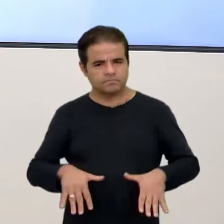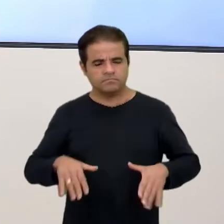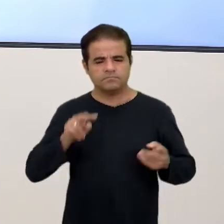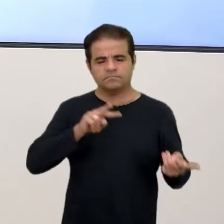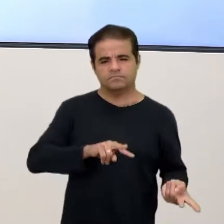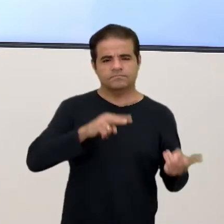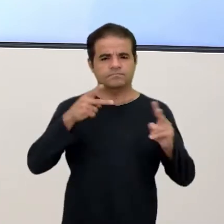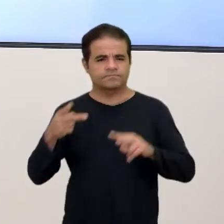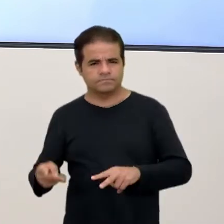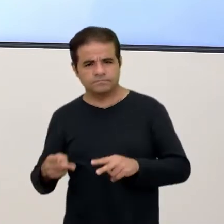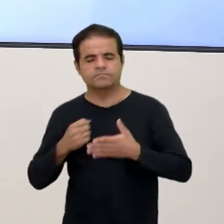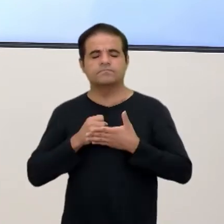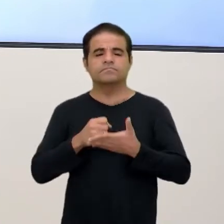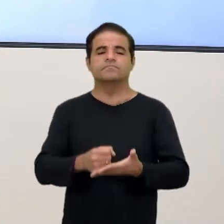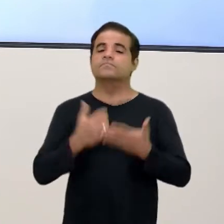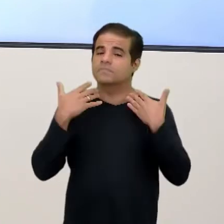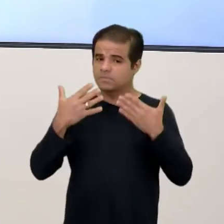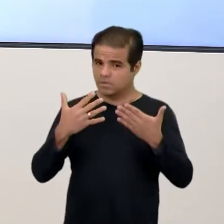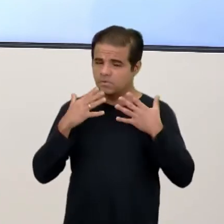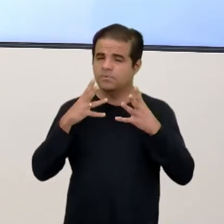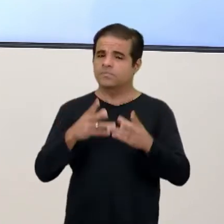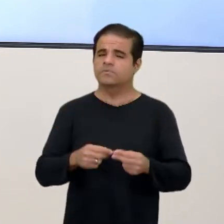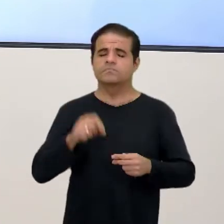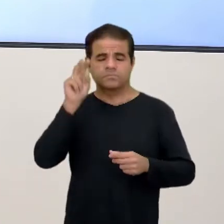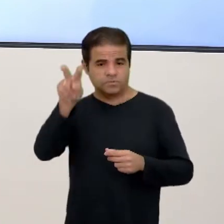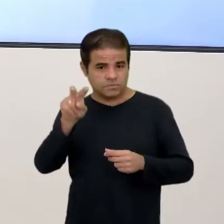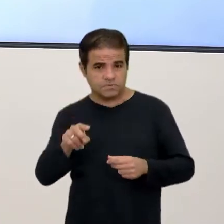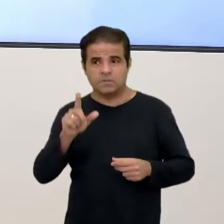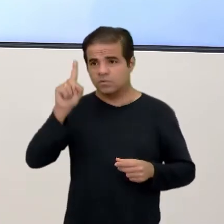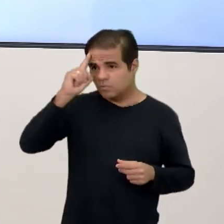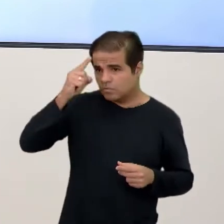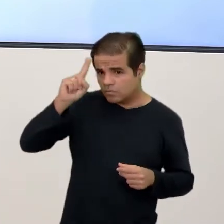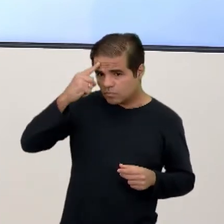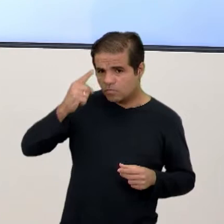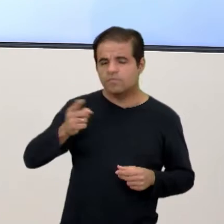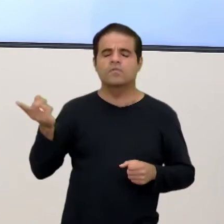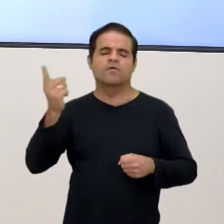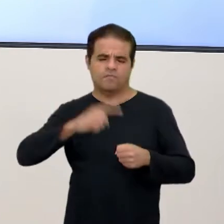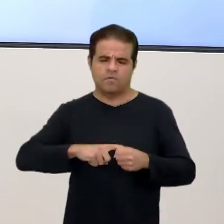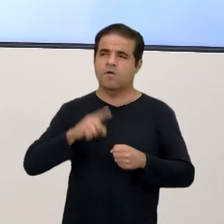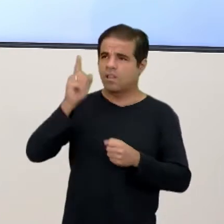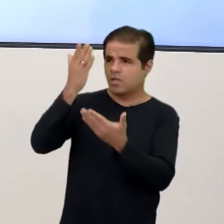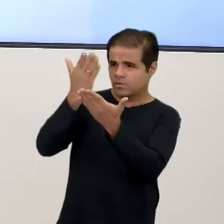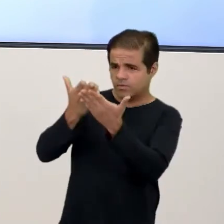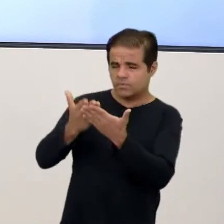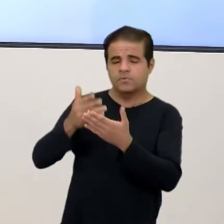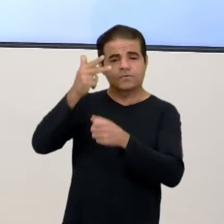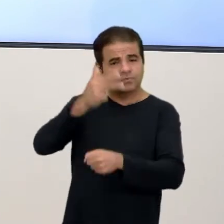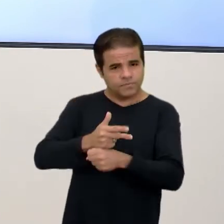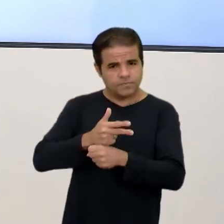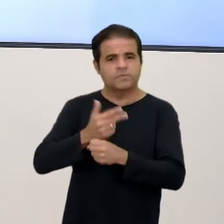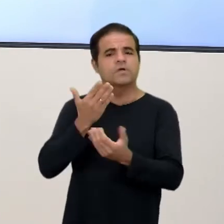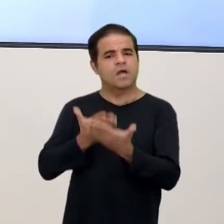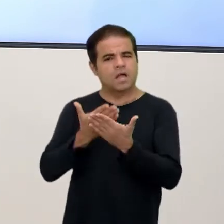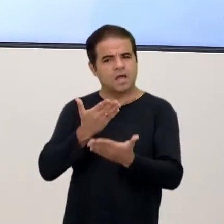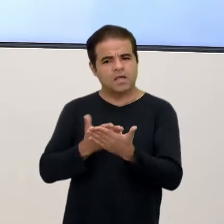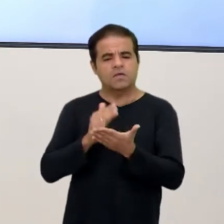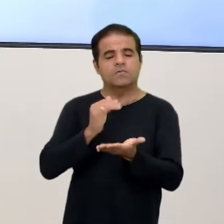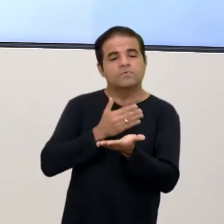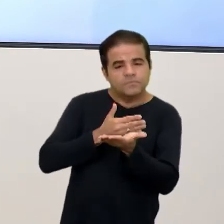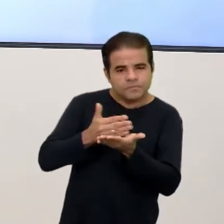lado para o outro, carregando calor. Essas coisas todas que a gente viu. Se você tiver dúvida, você volte lá nos vídeos anteriores, nas aulas de